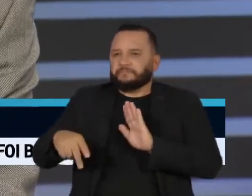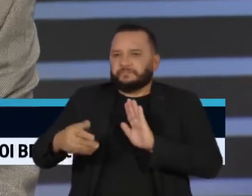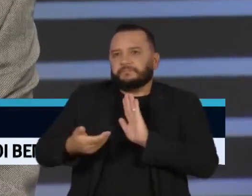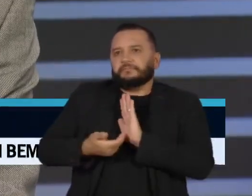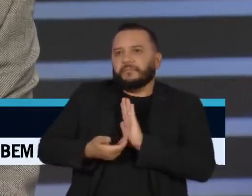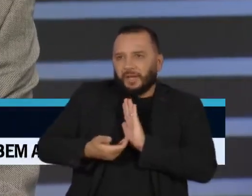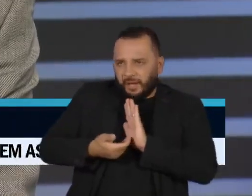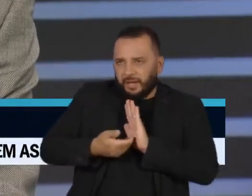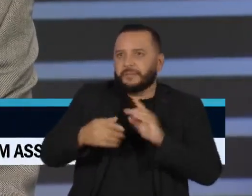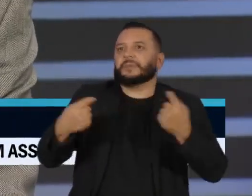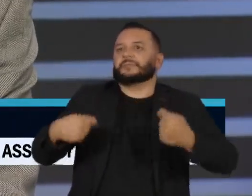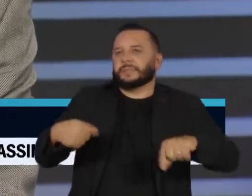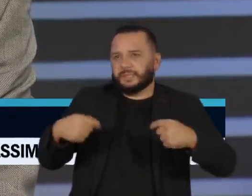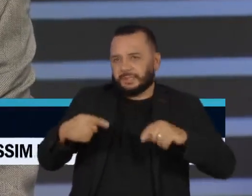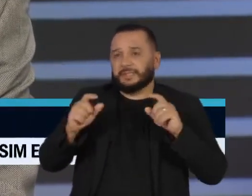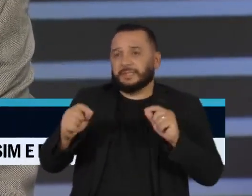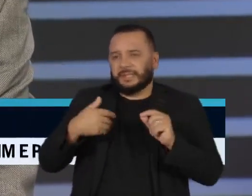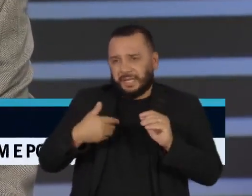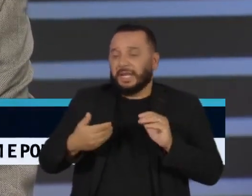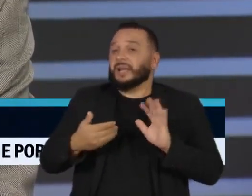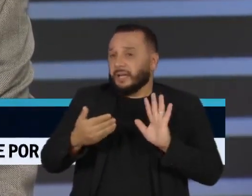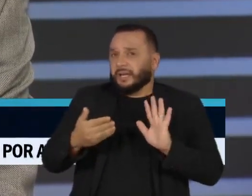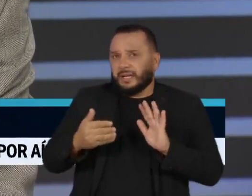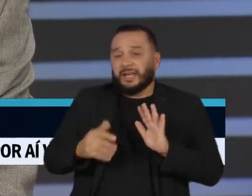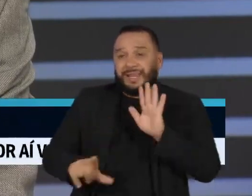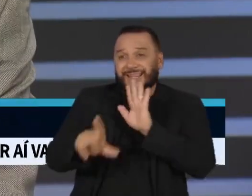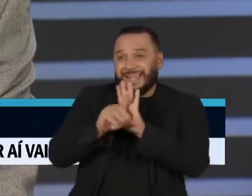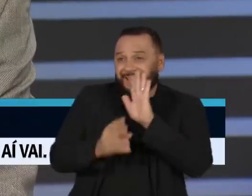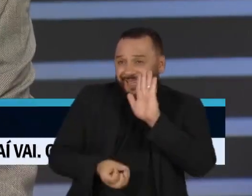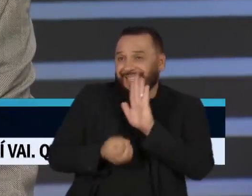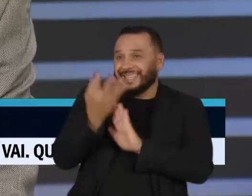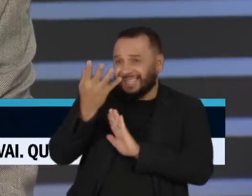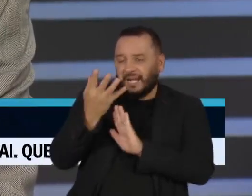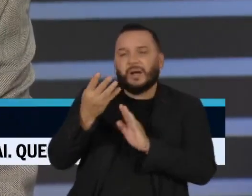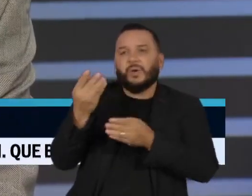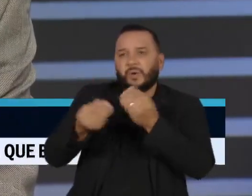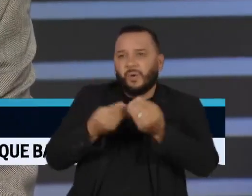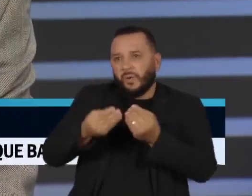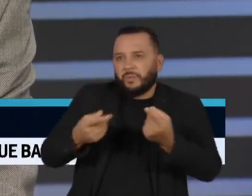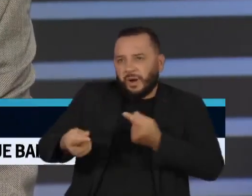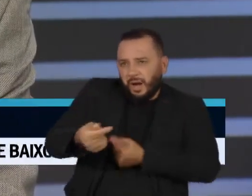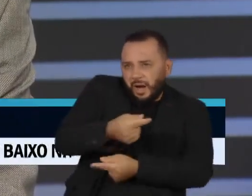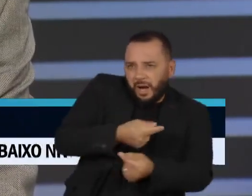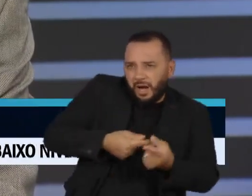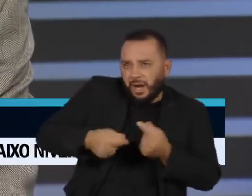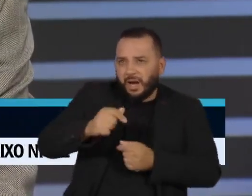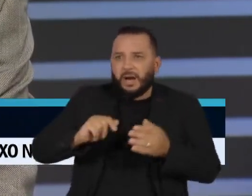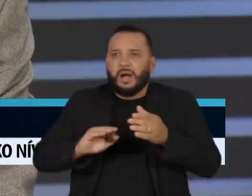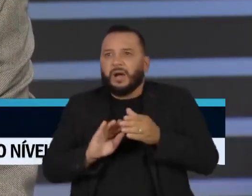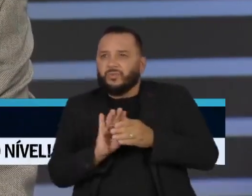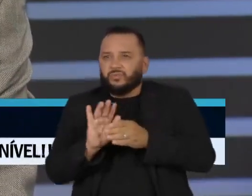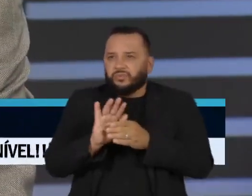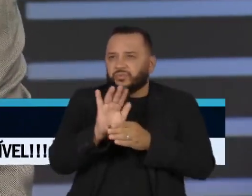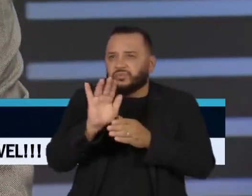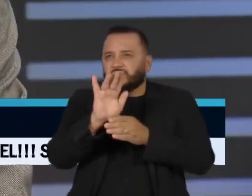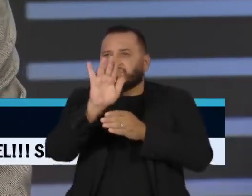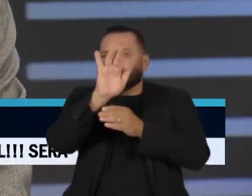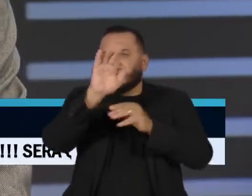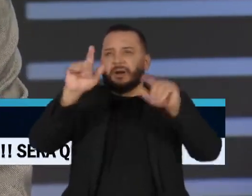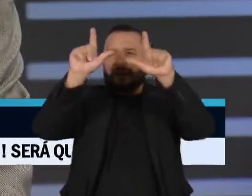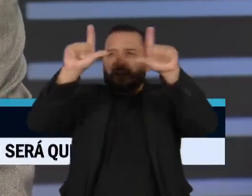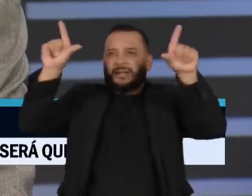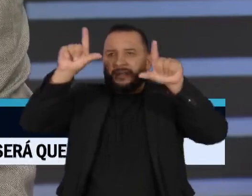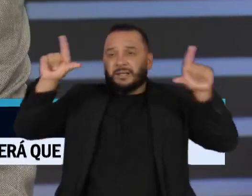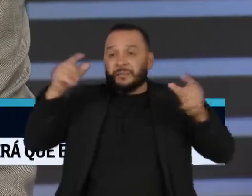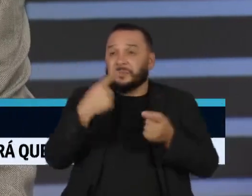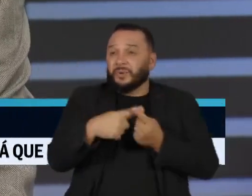tem uma regula mais crível e Clara para você poder transformar as florestas em crede carbono viabilizar mais de 100